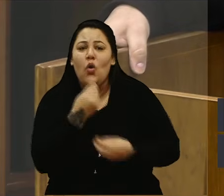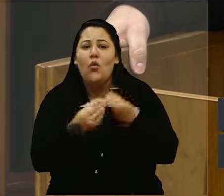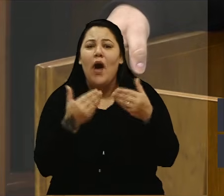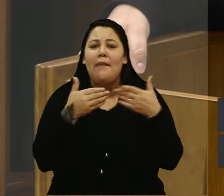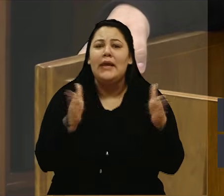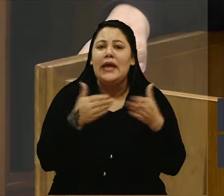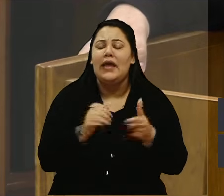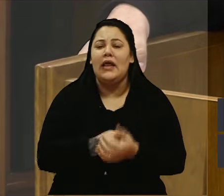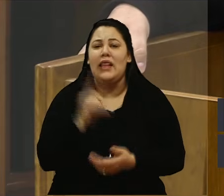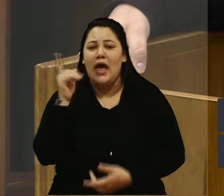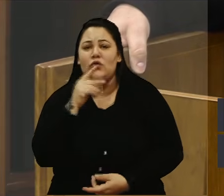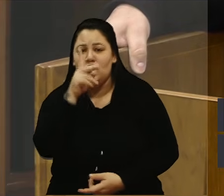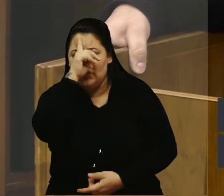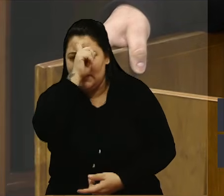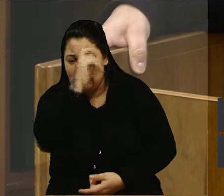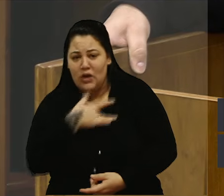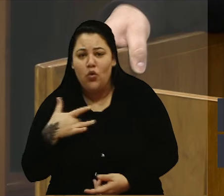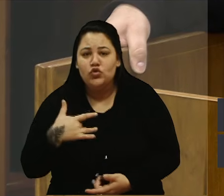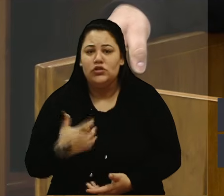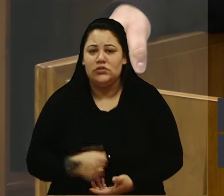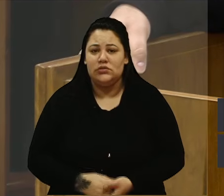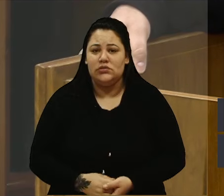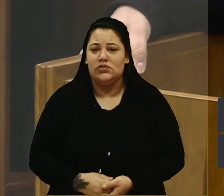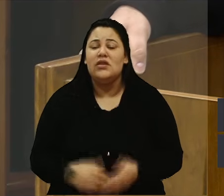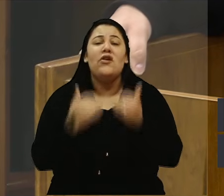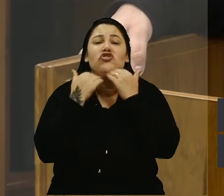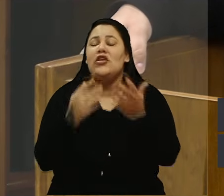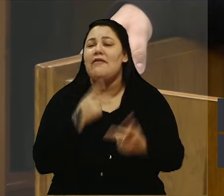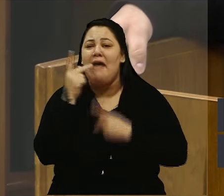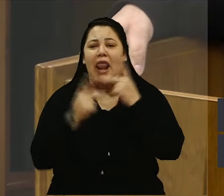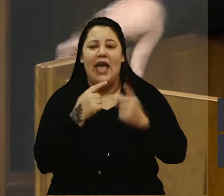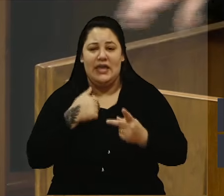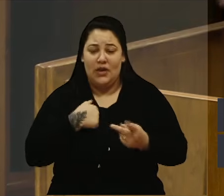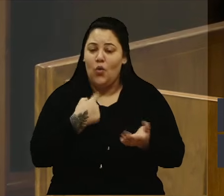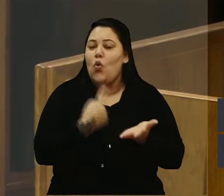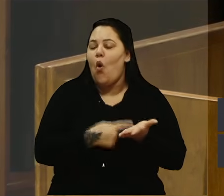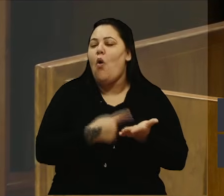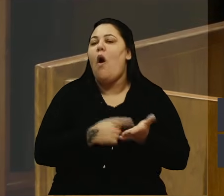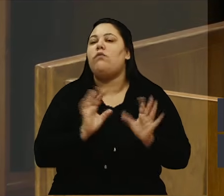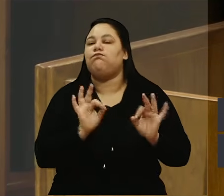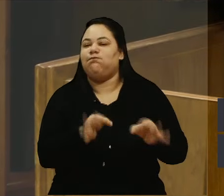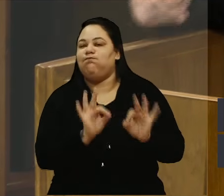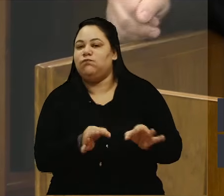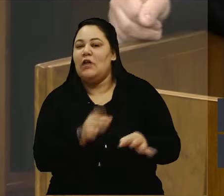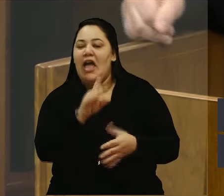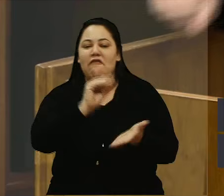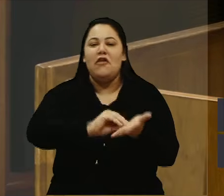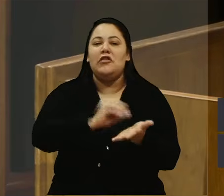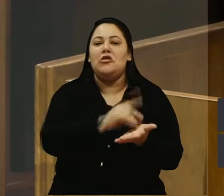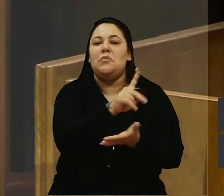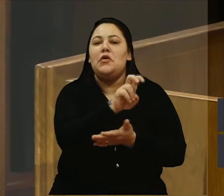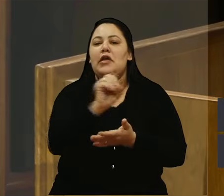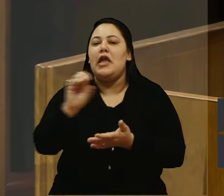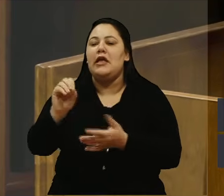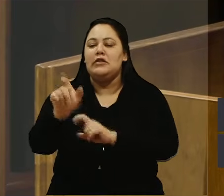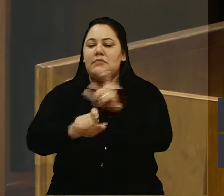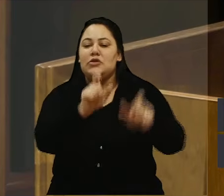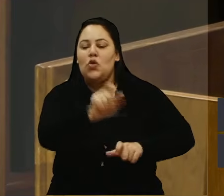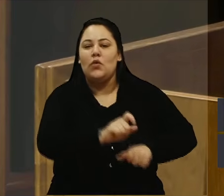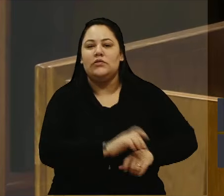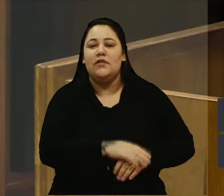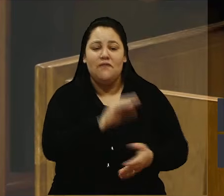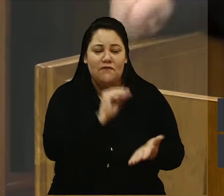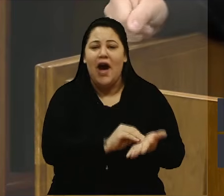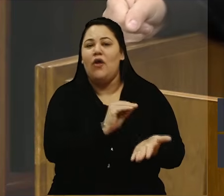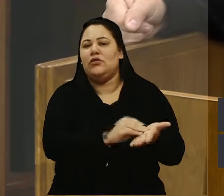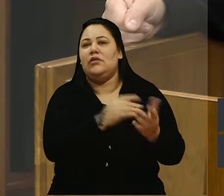leitos? Então, assim, olha, não adianta dizer, e aí eu concordo com os vereadores, estão faltando 1.500 pessoas para consulta, faltam. Mas se tu não